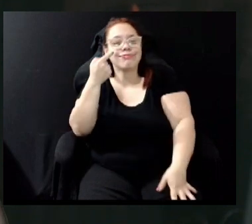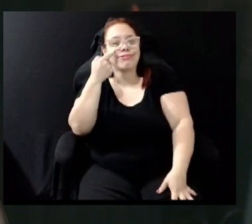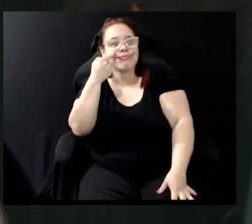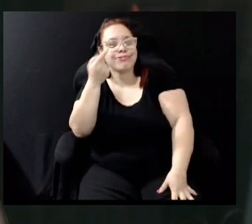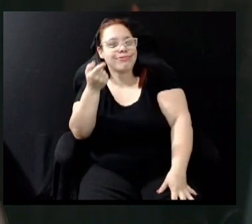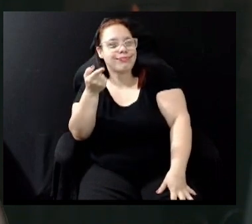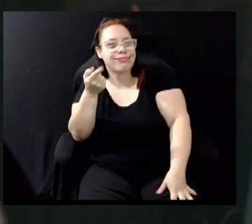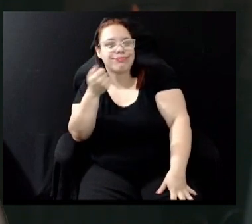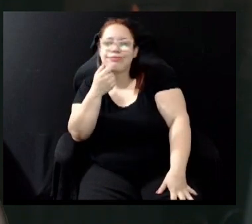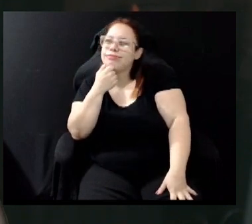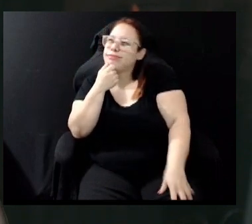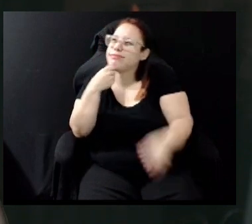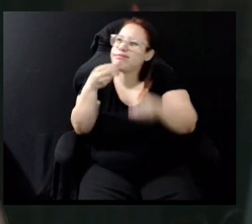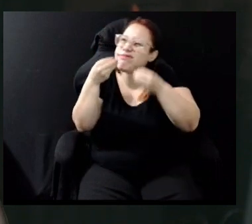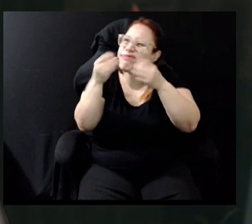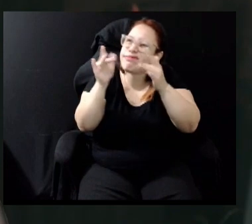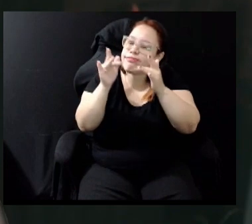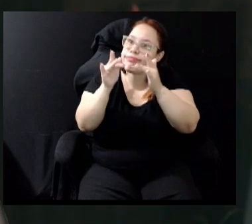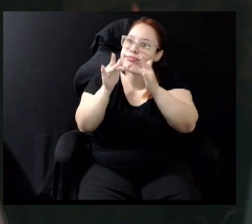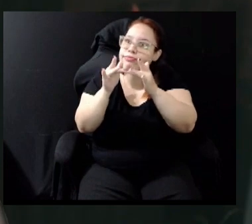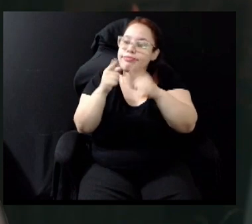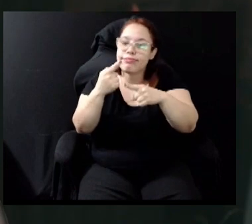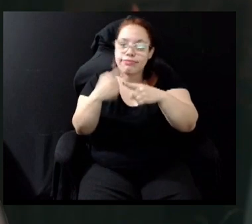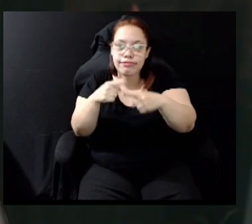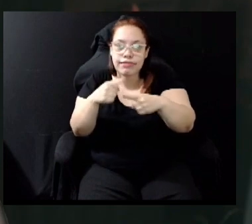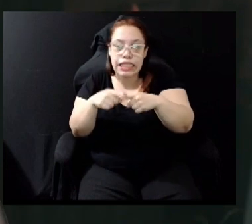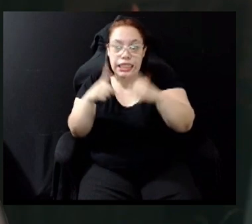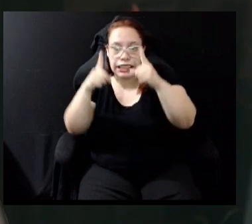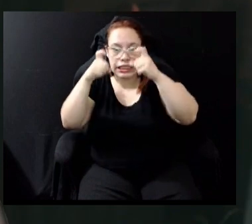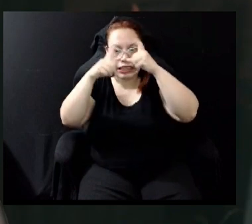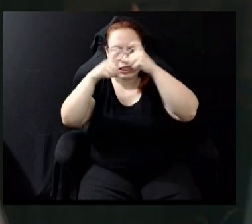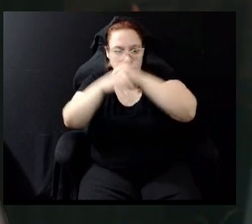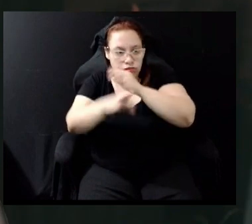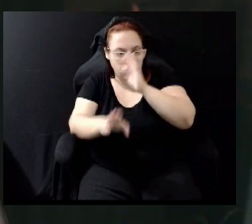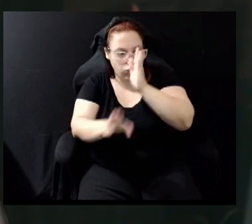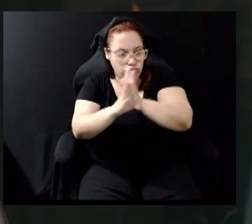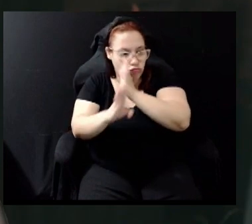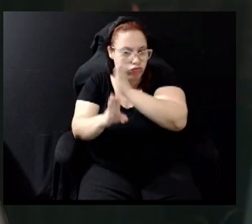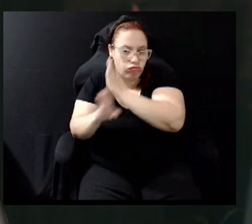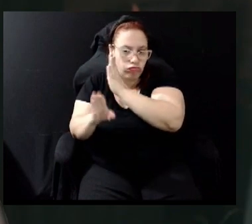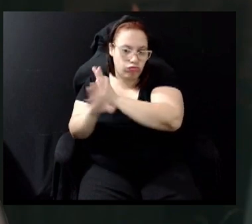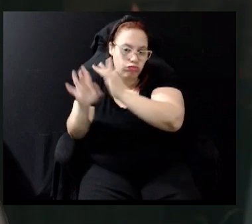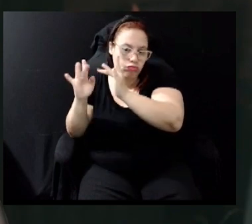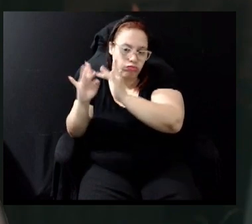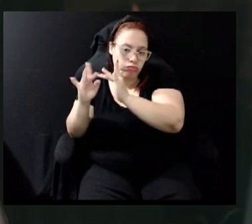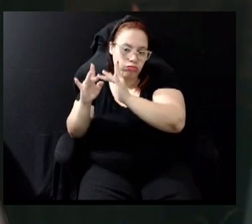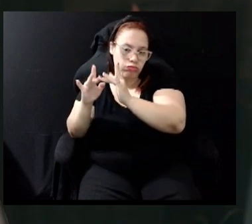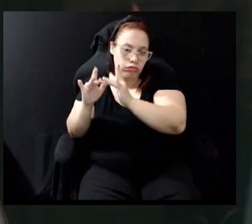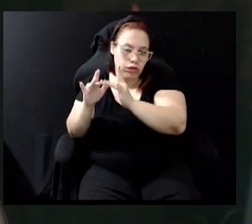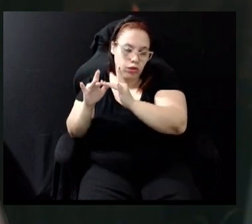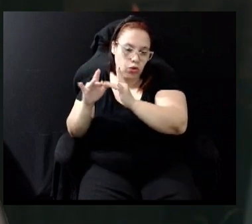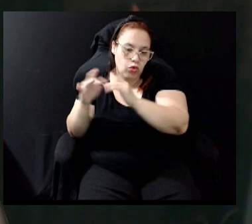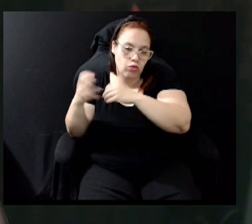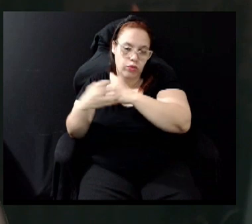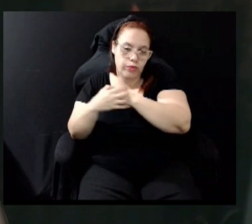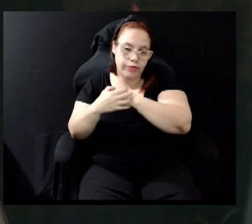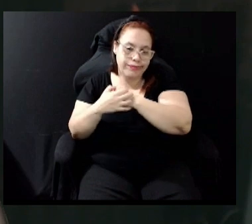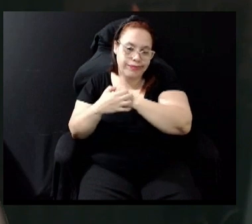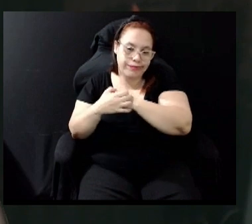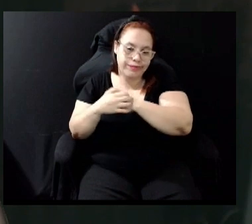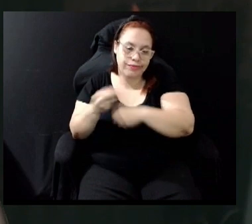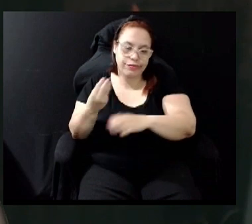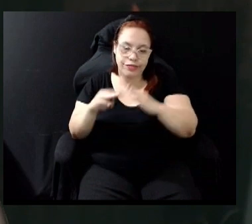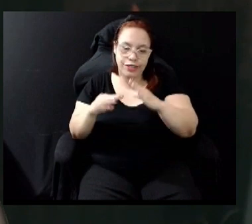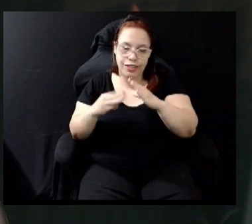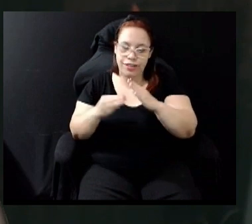como que foi essa conexão, porque tem desafios encontrados para a conexão na era digital, com essa galerinha aí da terceira idade,